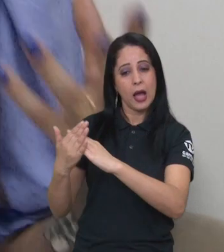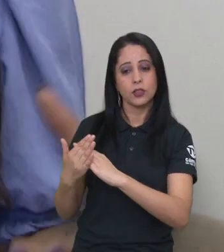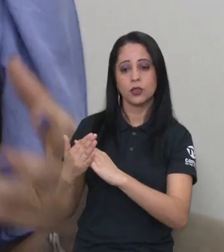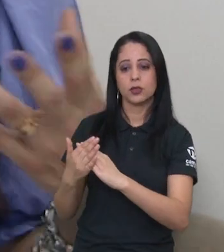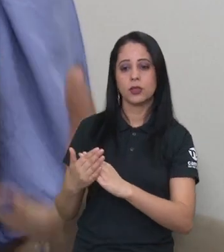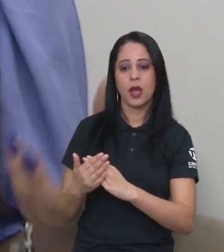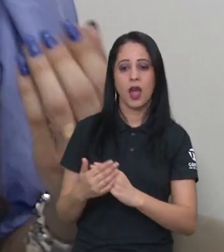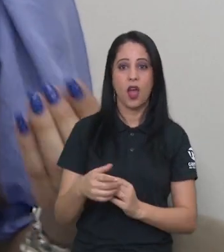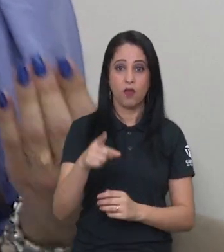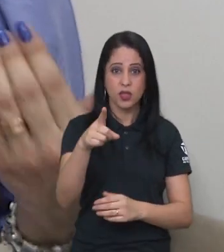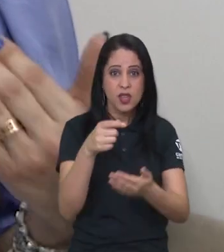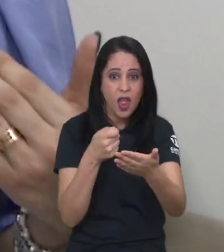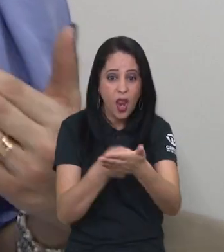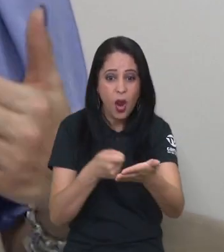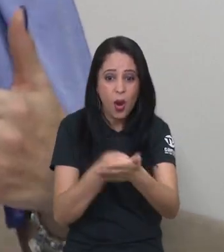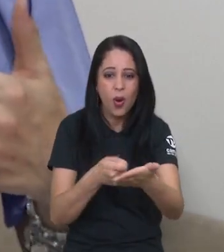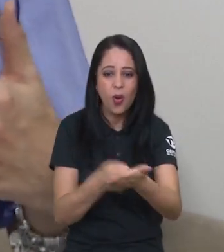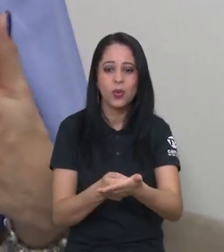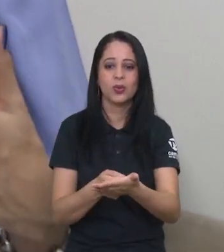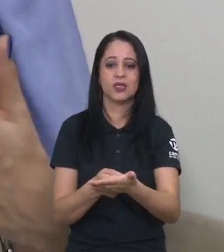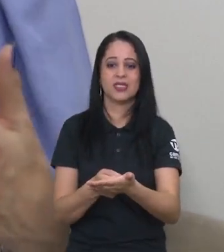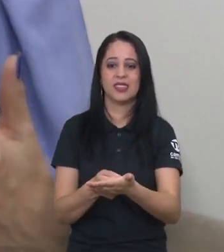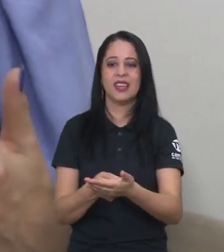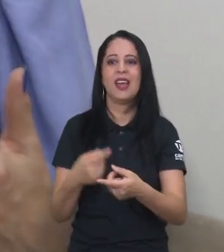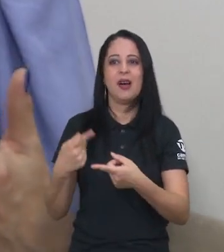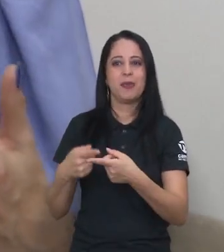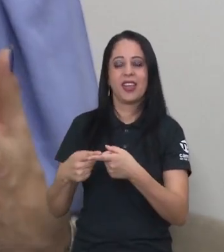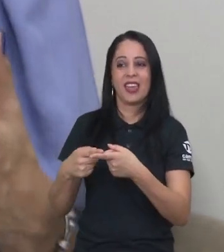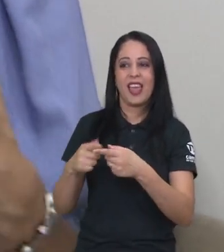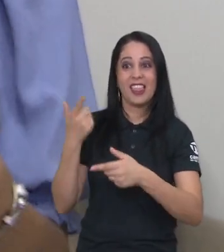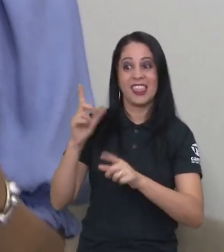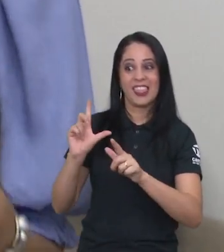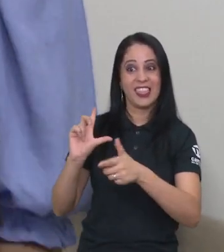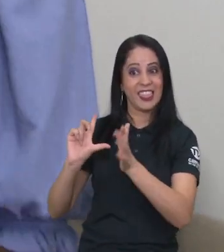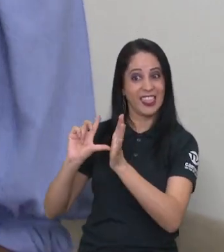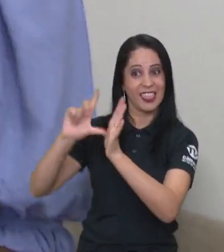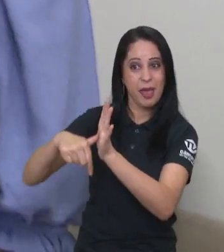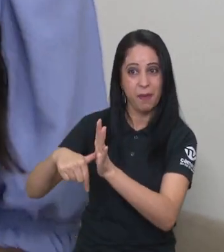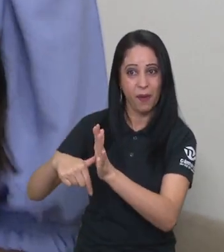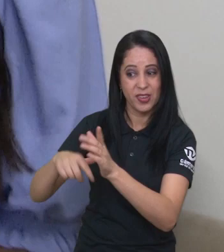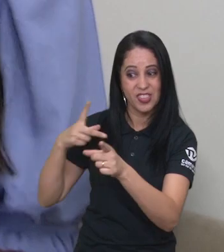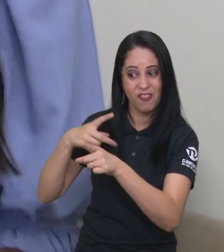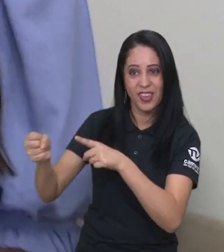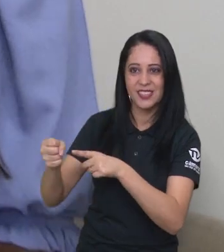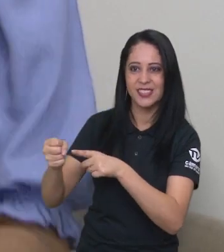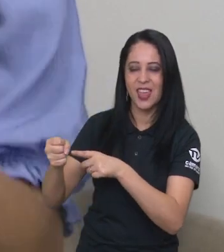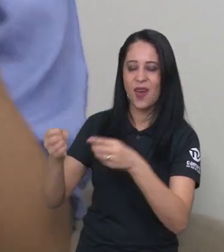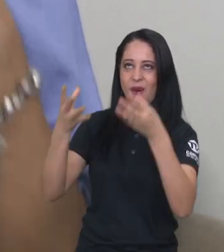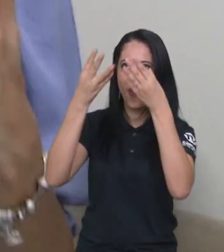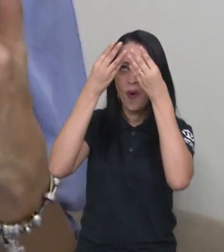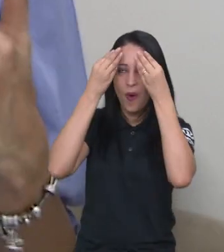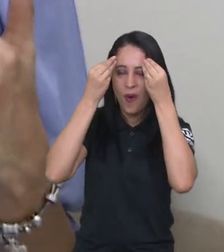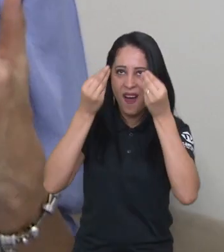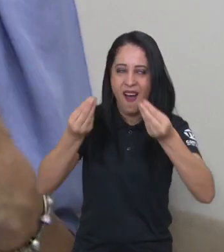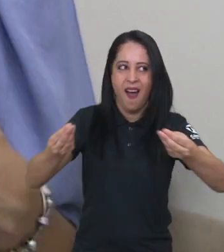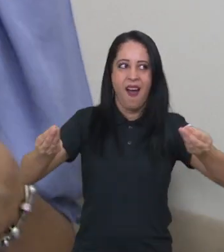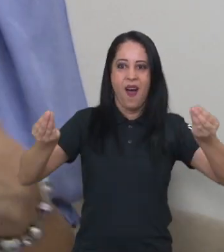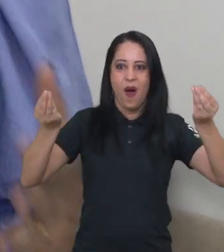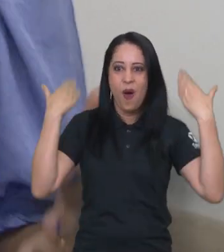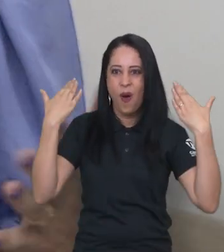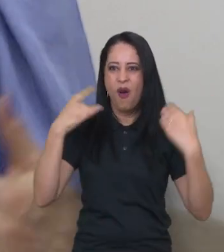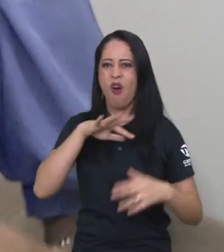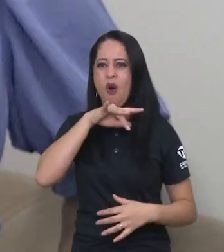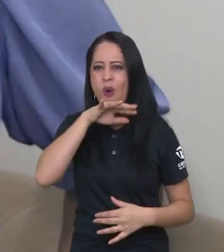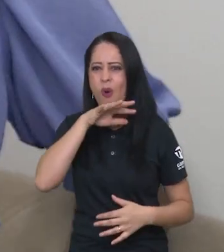assim, lutem mesmo, porque quando a gente alcança, a gente esquece tudo que passou, sabe? Tudo que a gente passou de ruim,